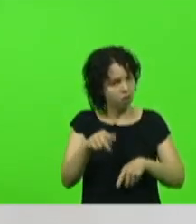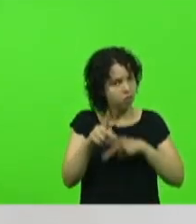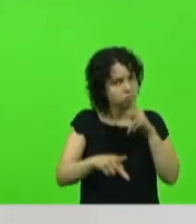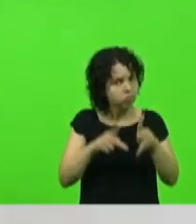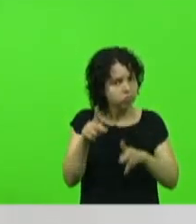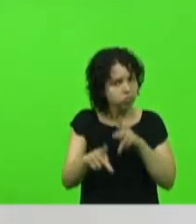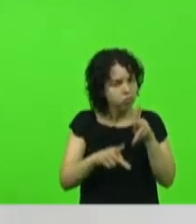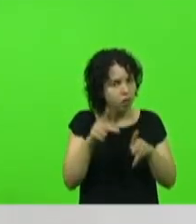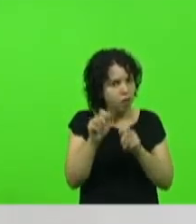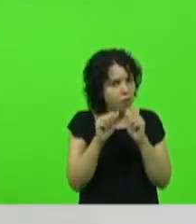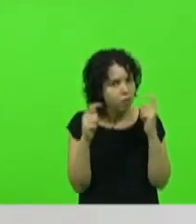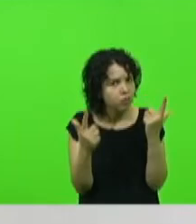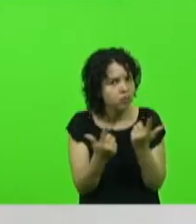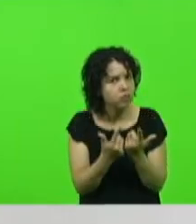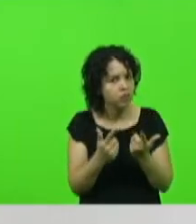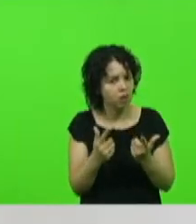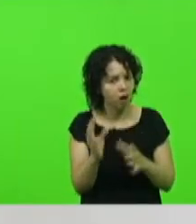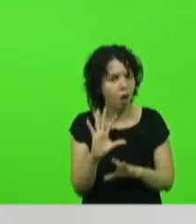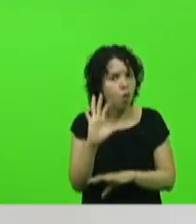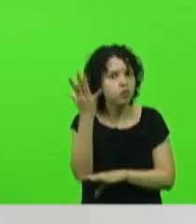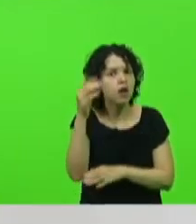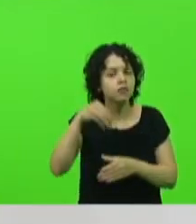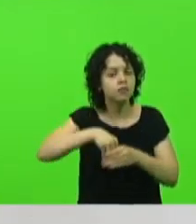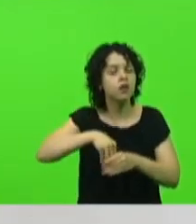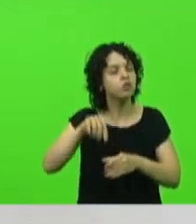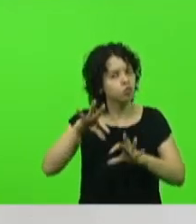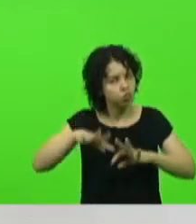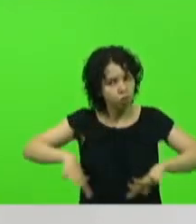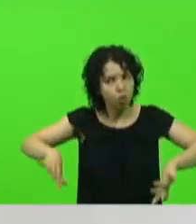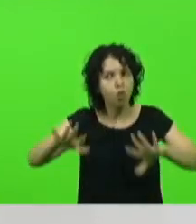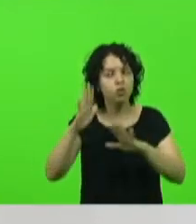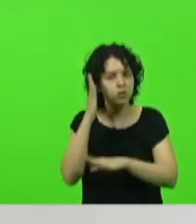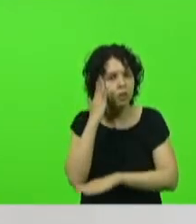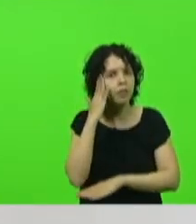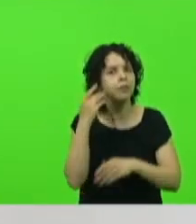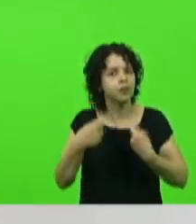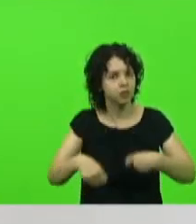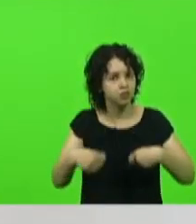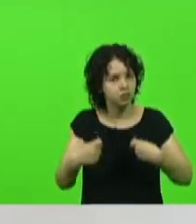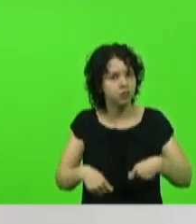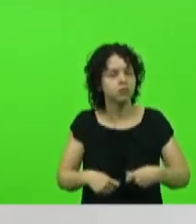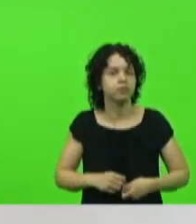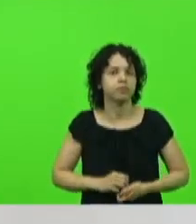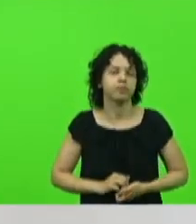O que acontece aqui dentro, todos têm que ter conhecimento disso. Simplesmente isso.